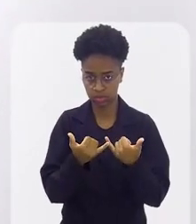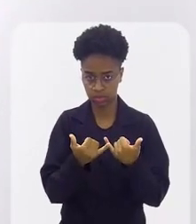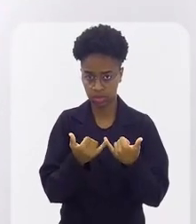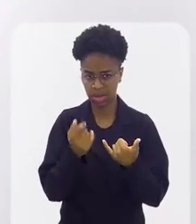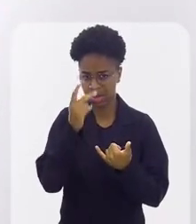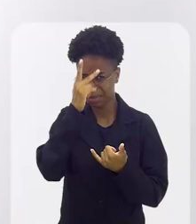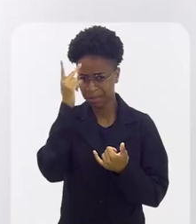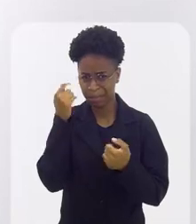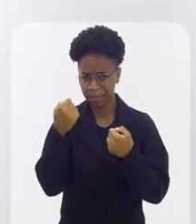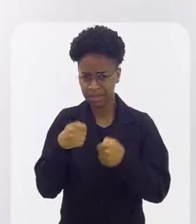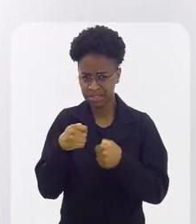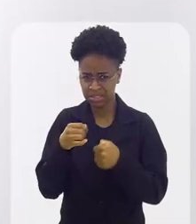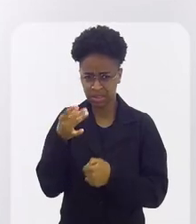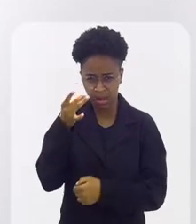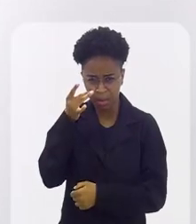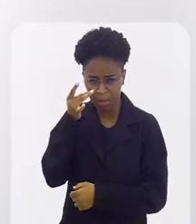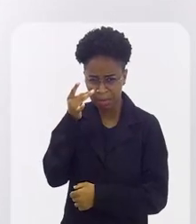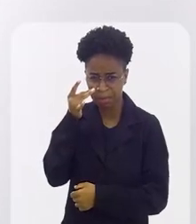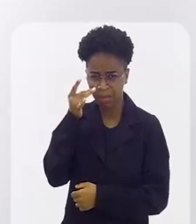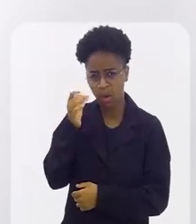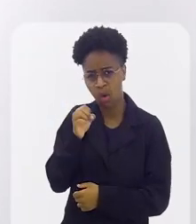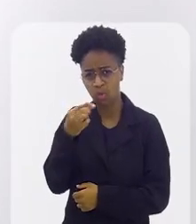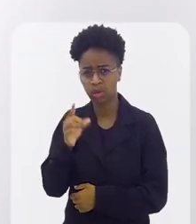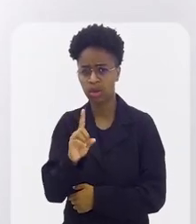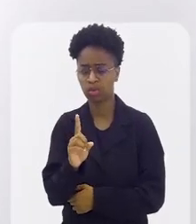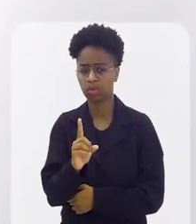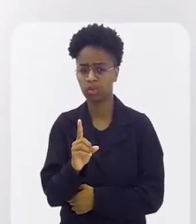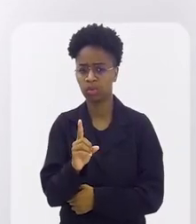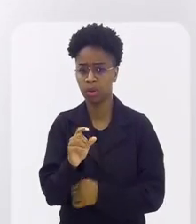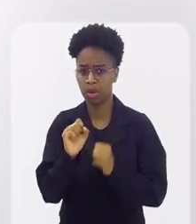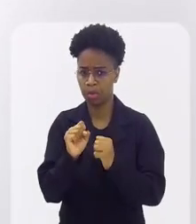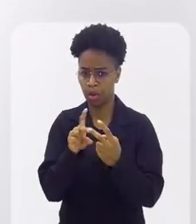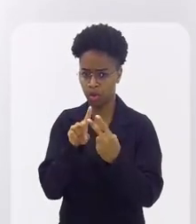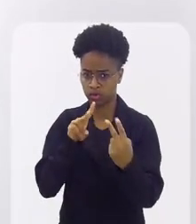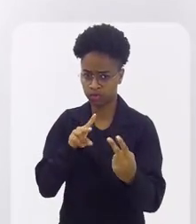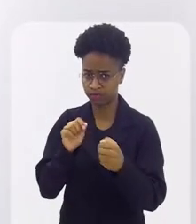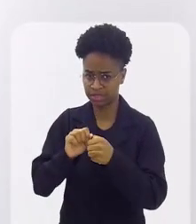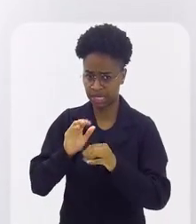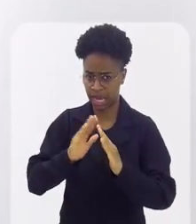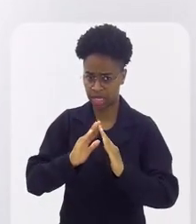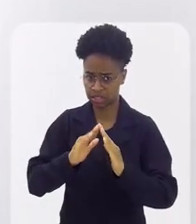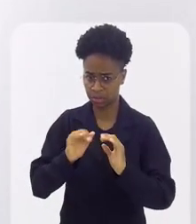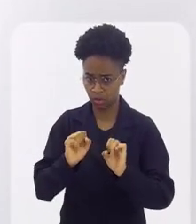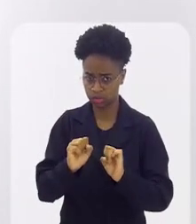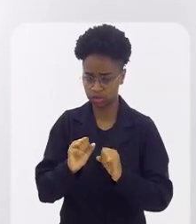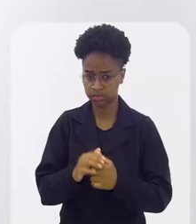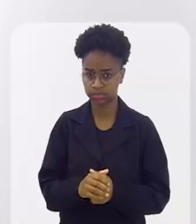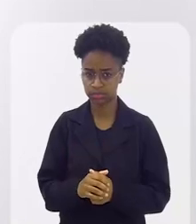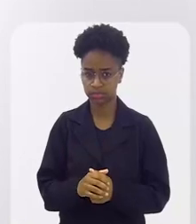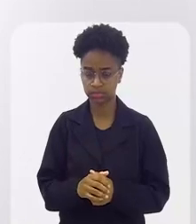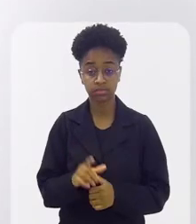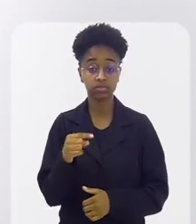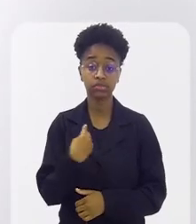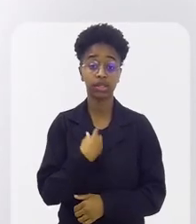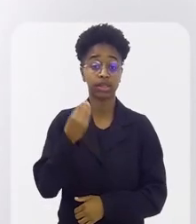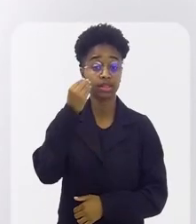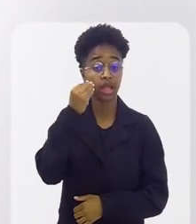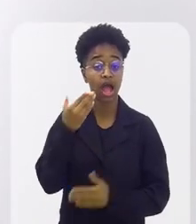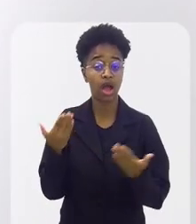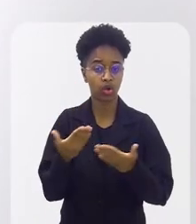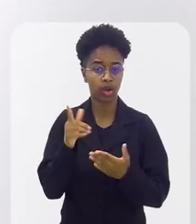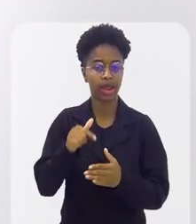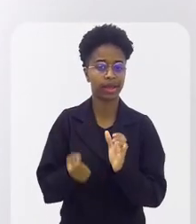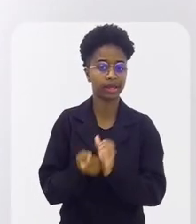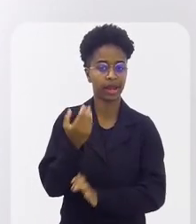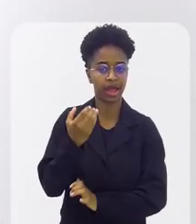Isso. Eles vão ter que estar presentes fisicamente ou não? Eles podem estar fazendo de casa? Acho que a nossa tentativa agora